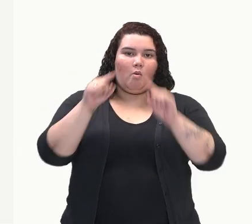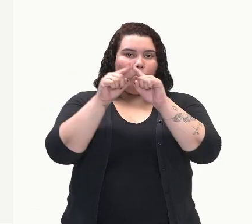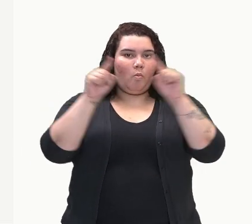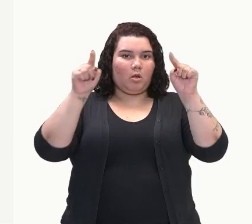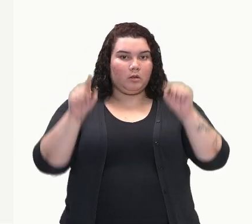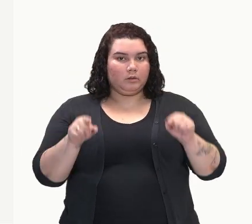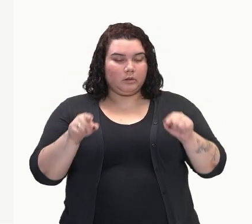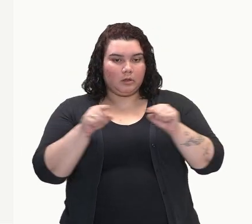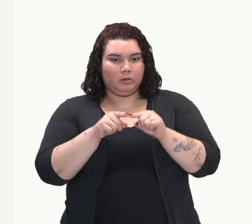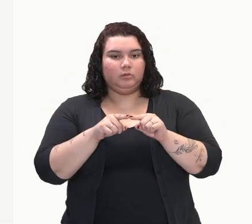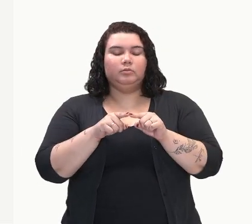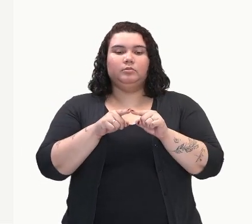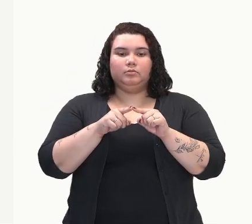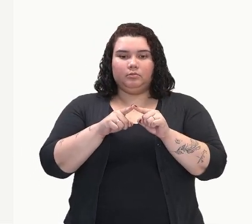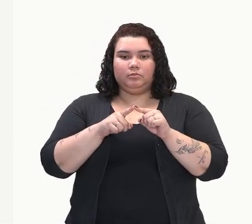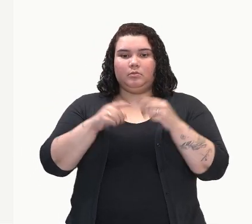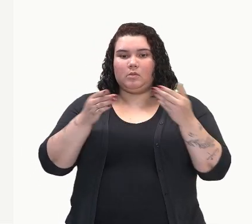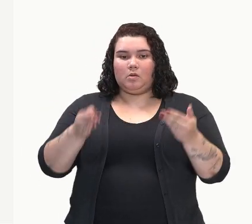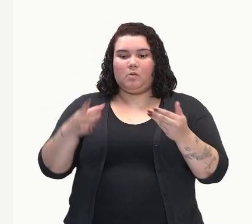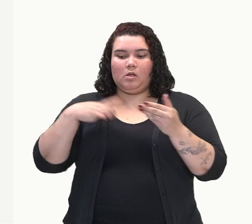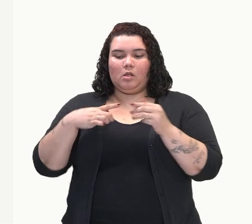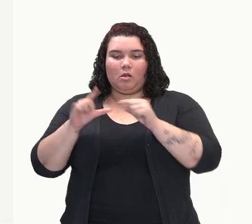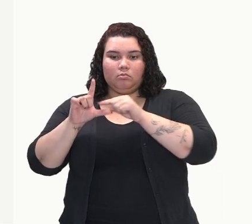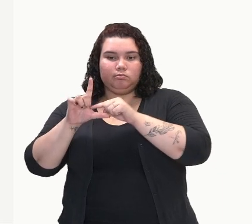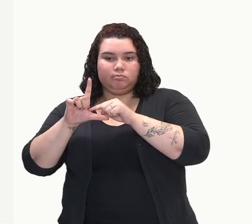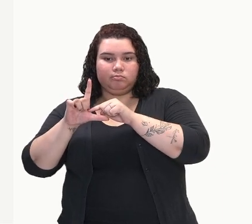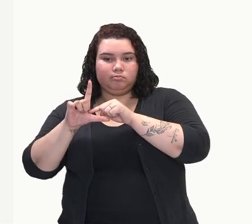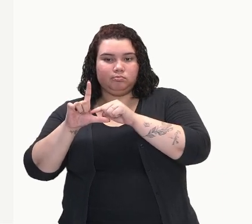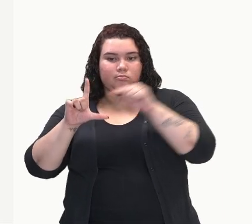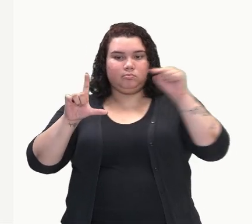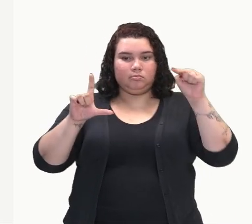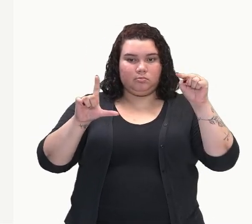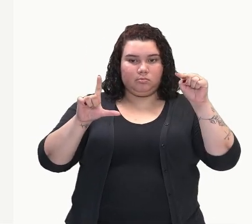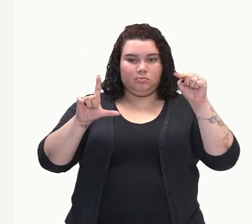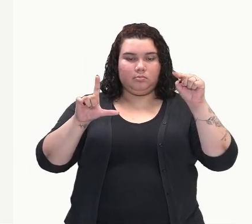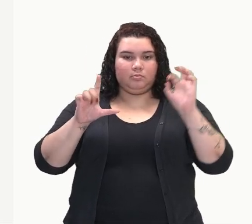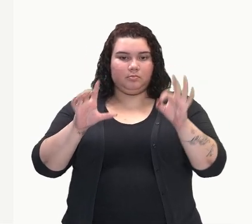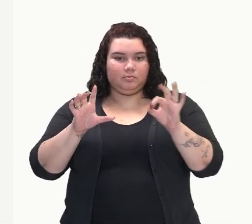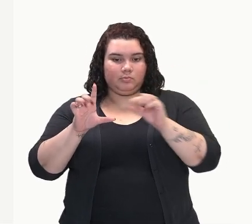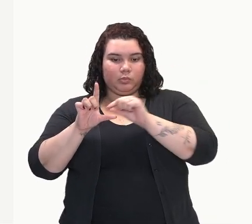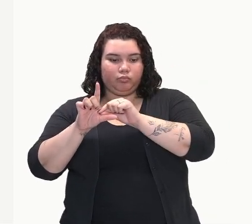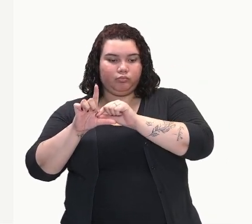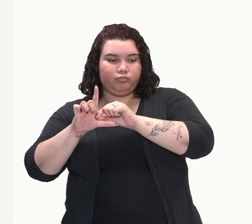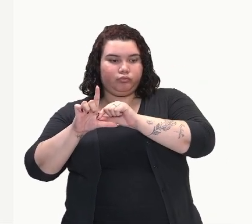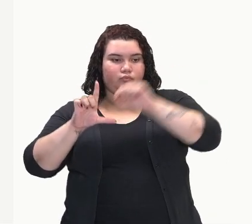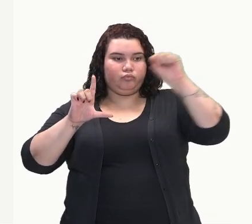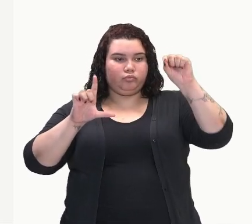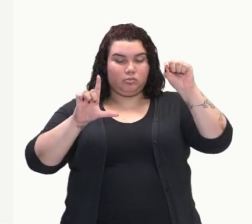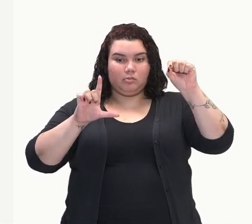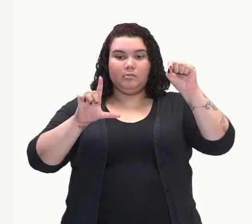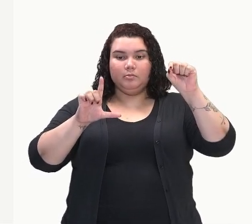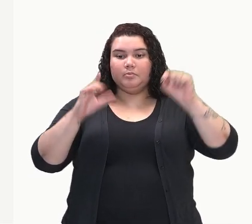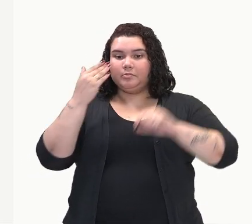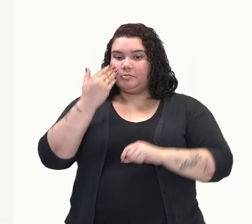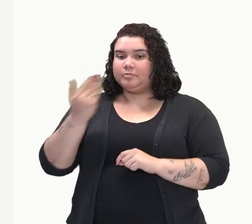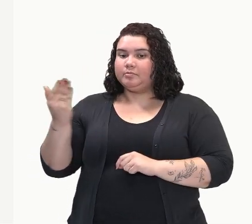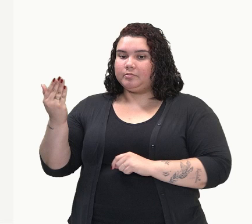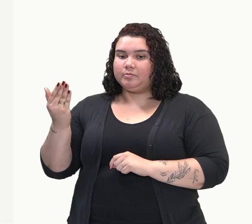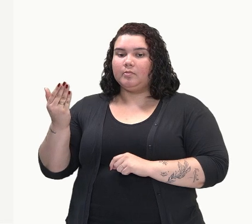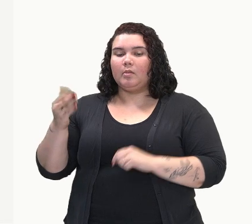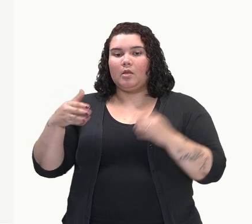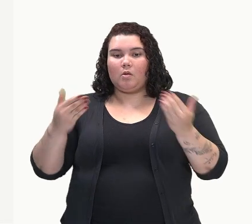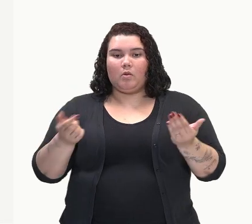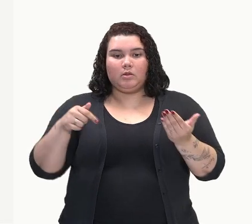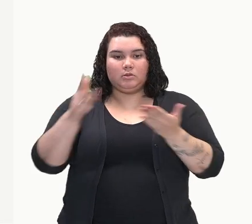resultante sai do corpo e a sua extremidade vai ser nesse ponto aqui, ó, como está aí no